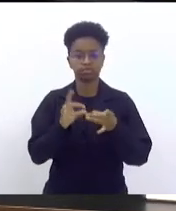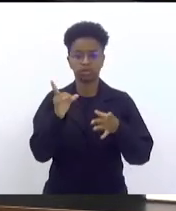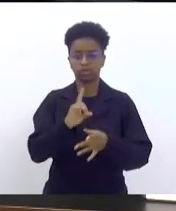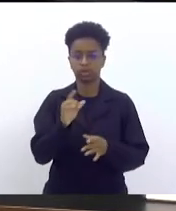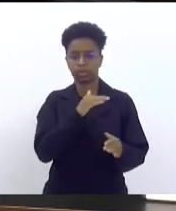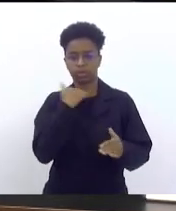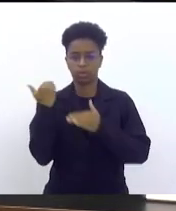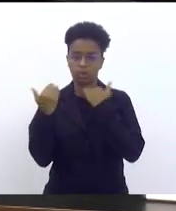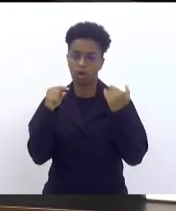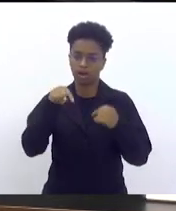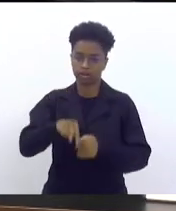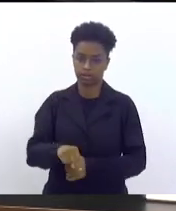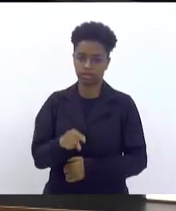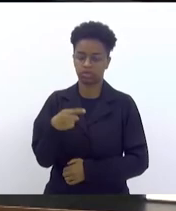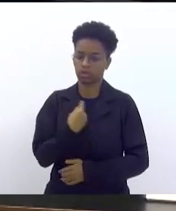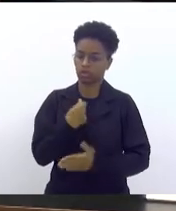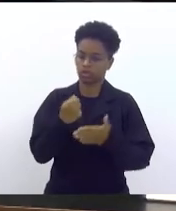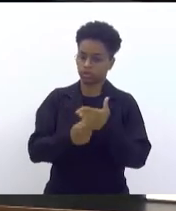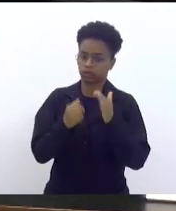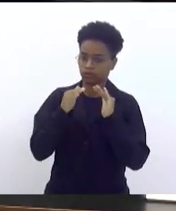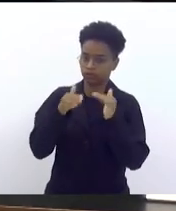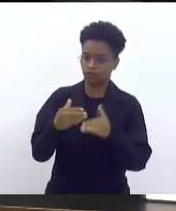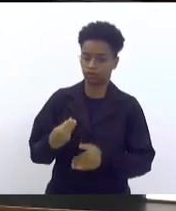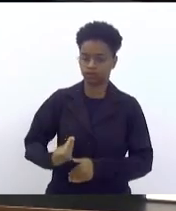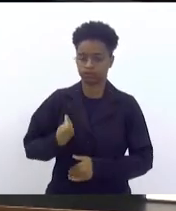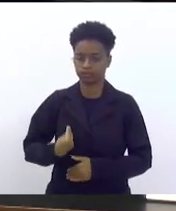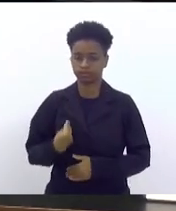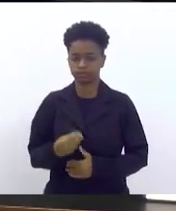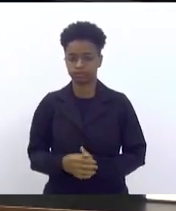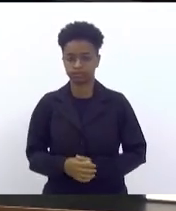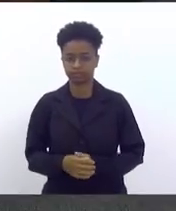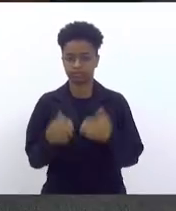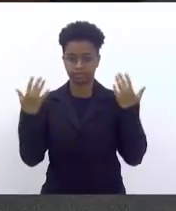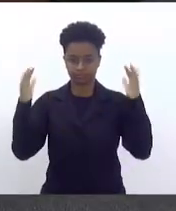a morte nesse nós lutamos pela vida muito obrigado Daniel